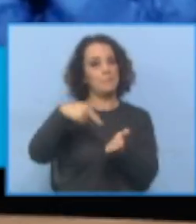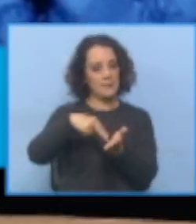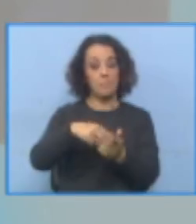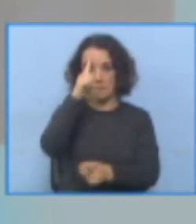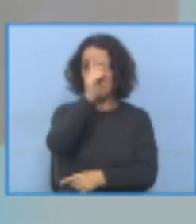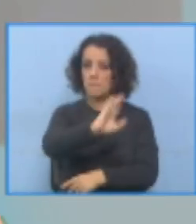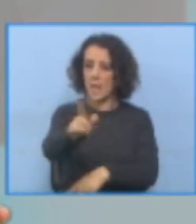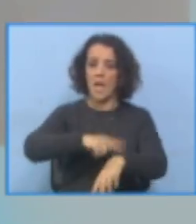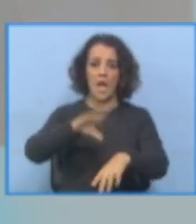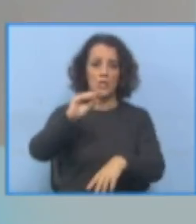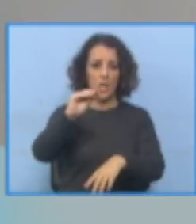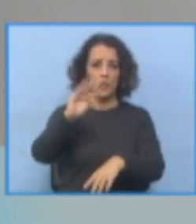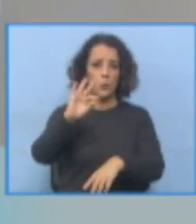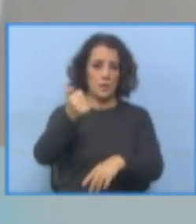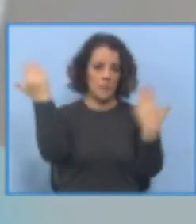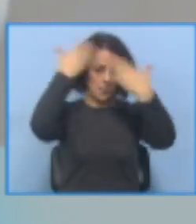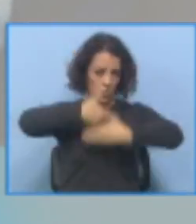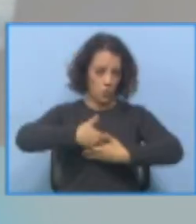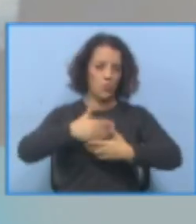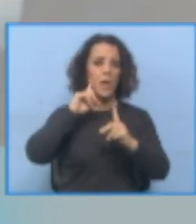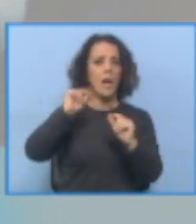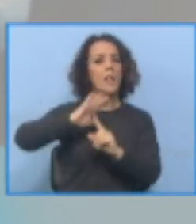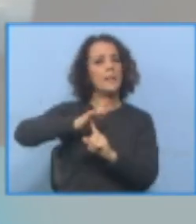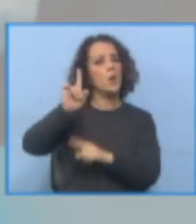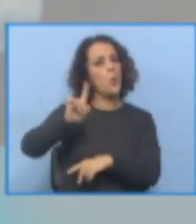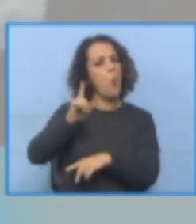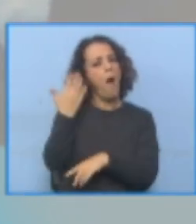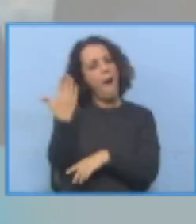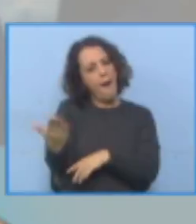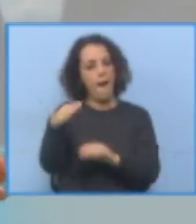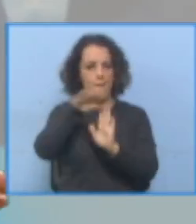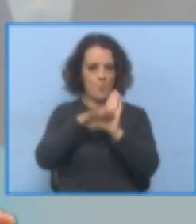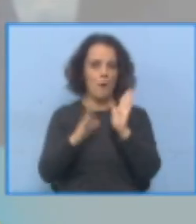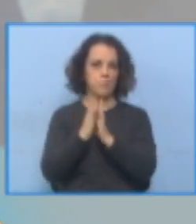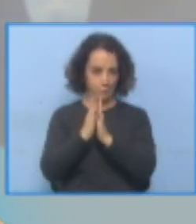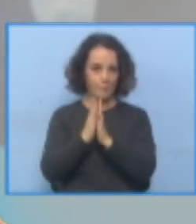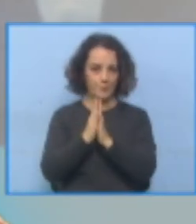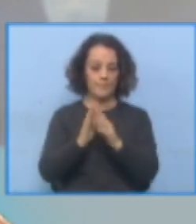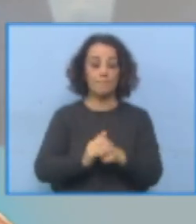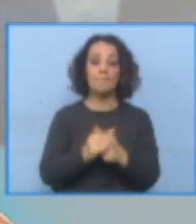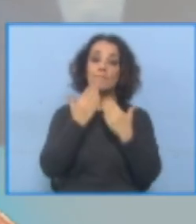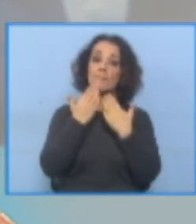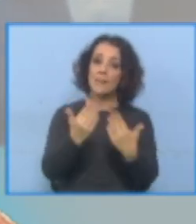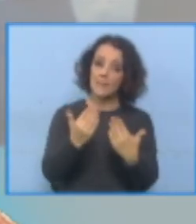pelas 22h45 na Antena 1 ainda pode acompanhar a edição rádio do programa Eclésia.